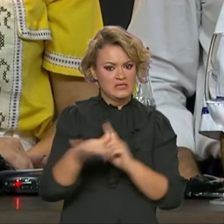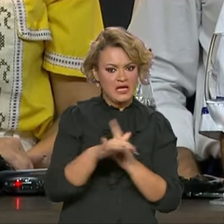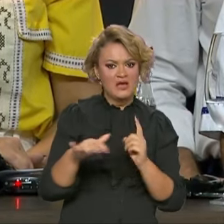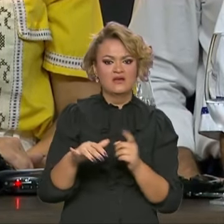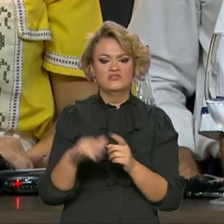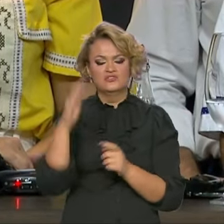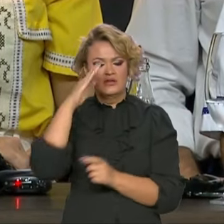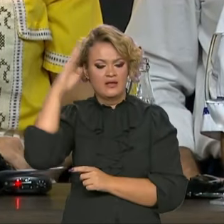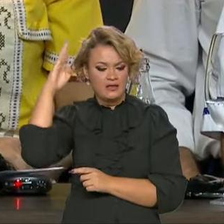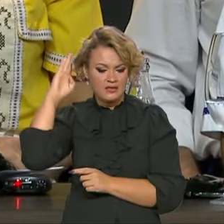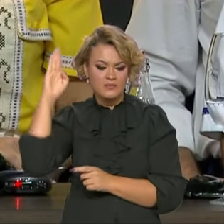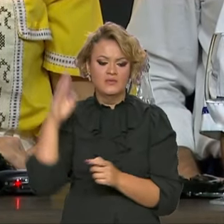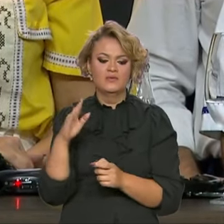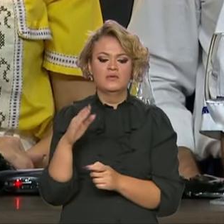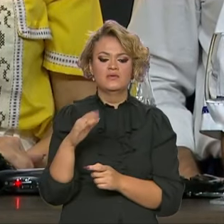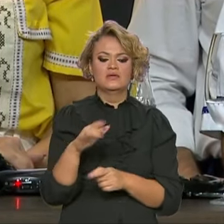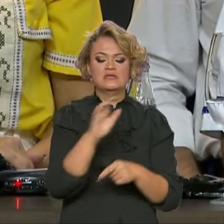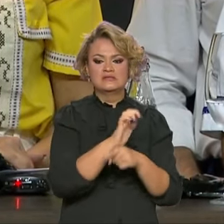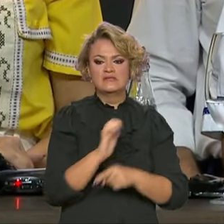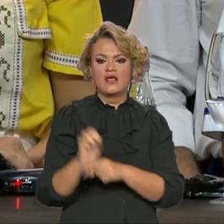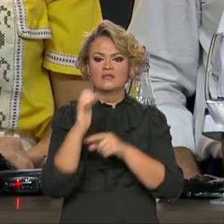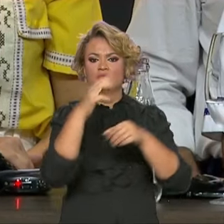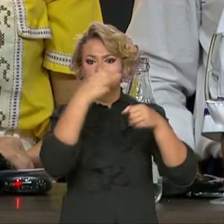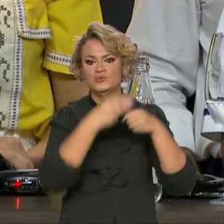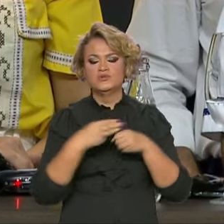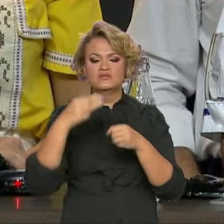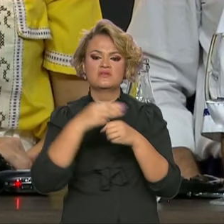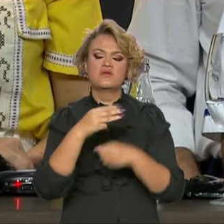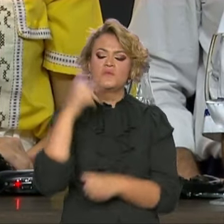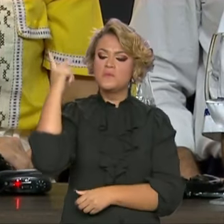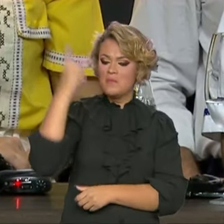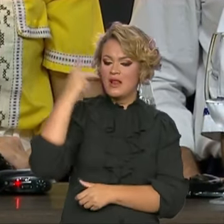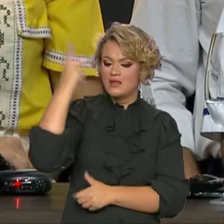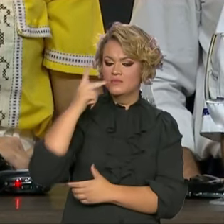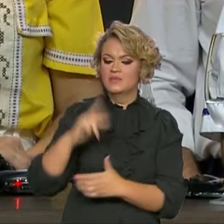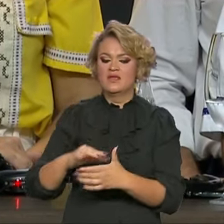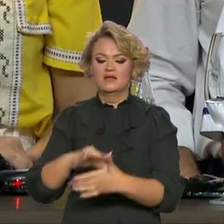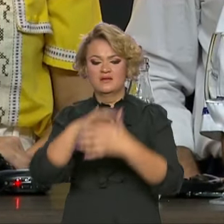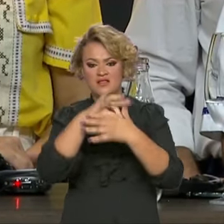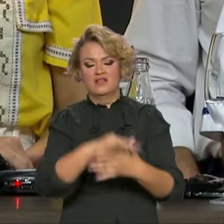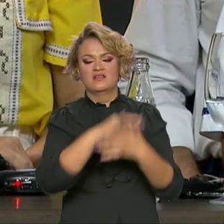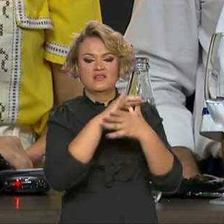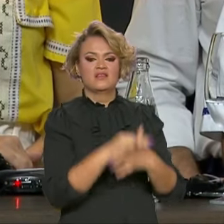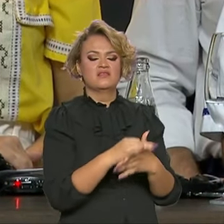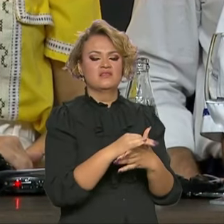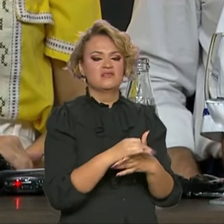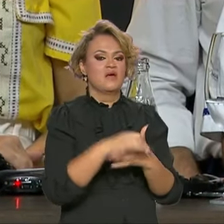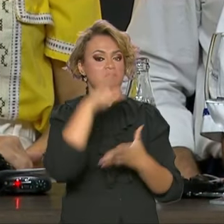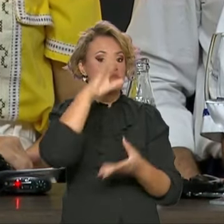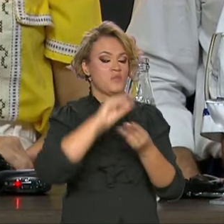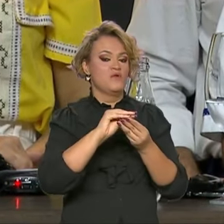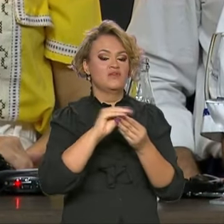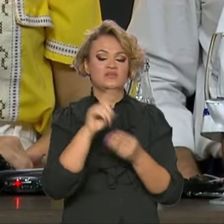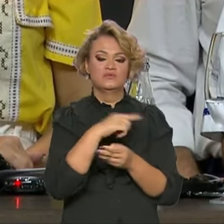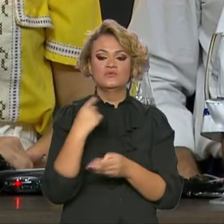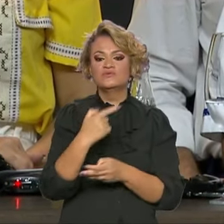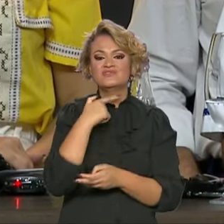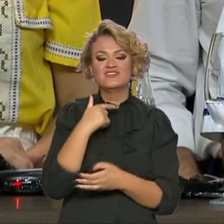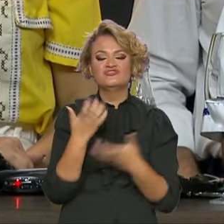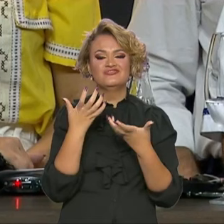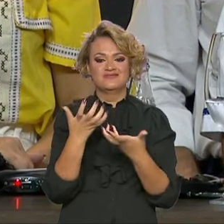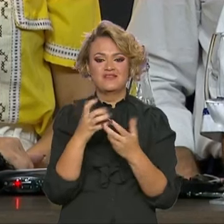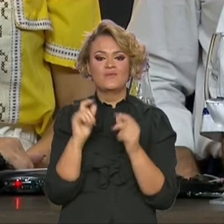e academia, estados e municípios, parlamentares e lideranças, reflete a nossa intenção